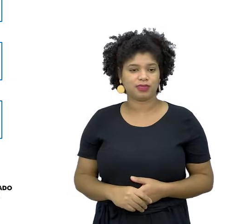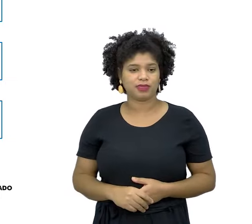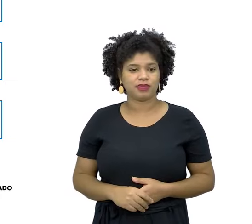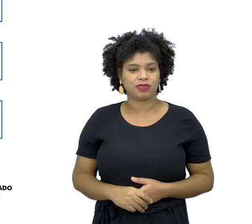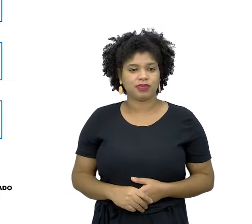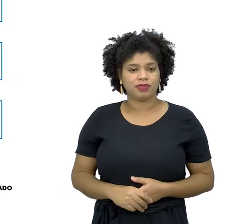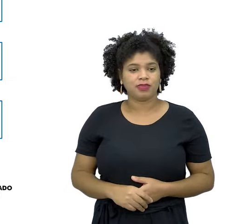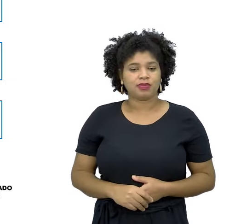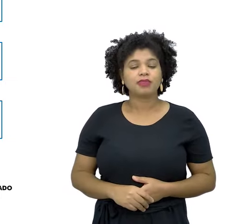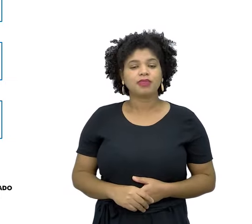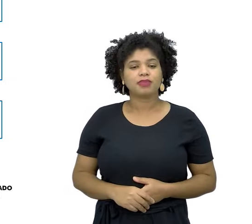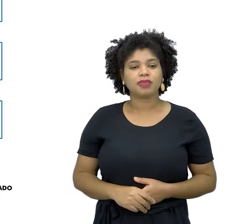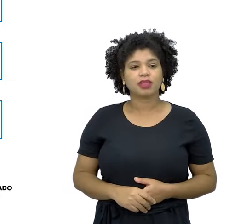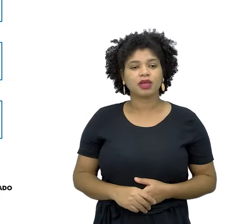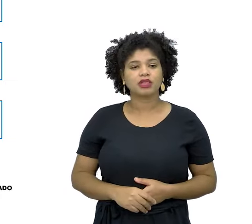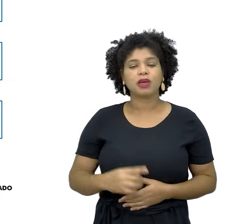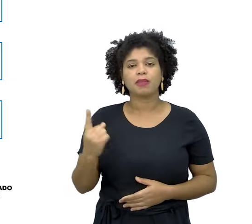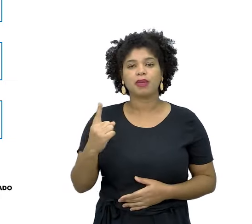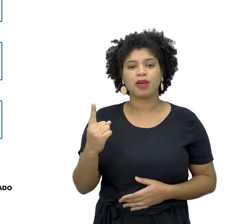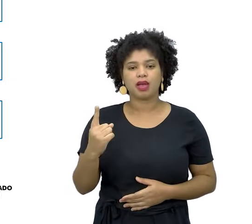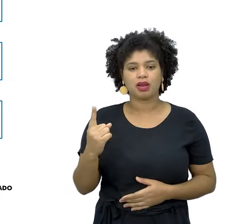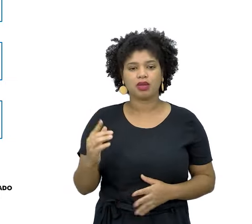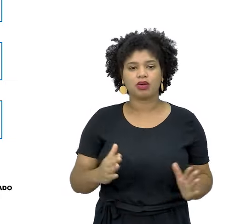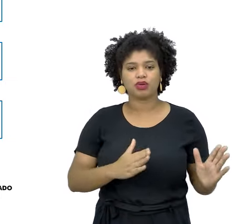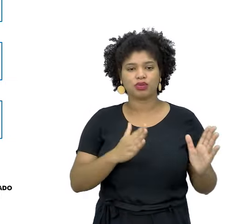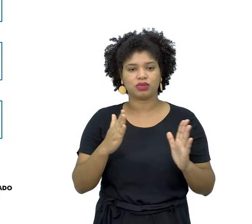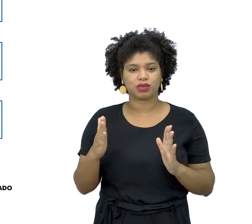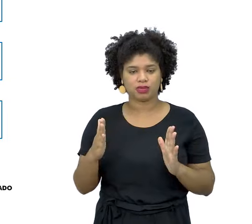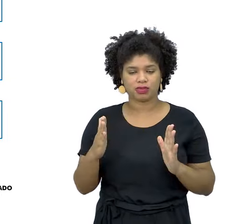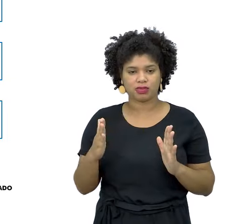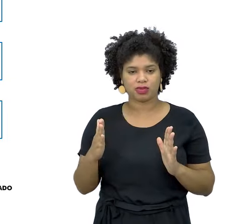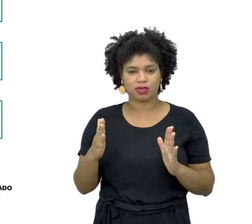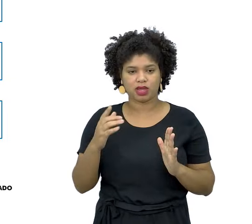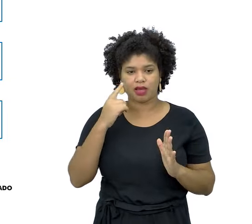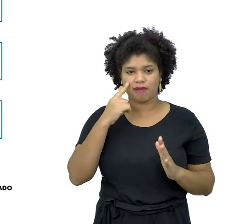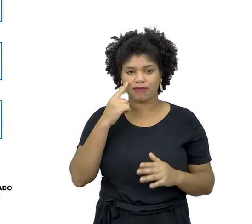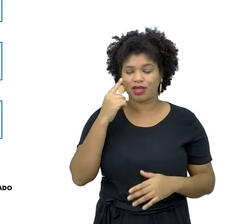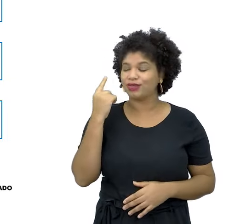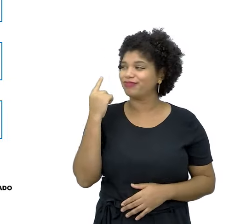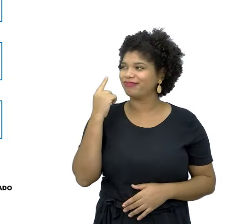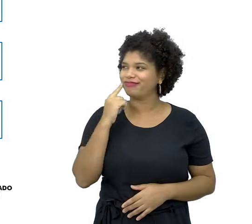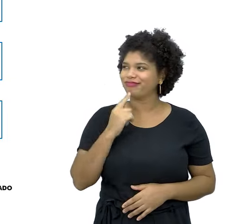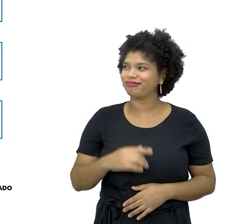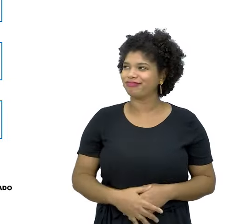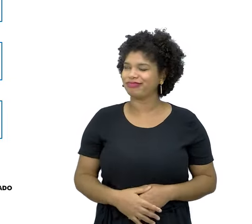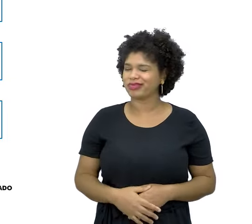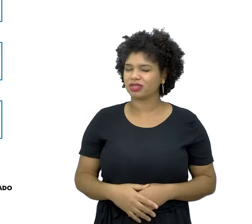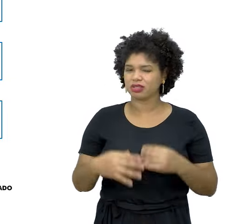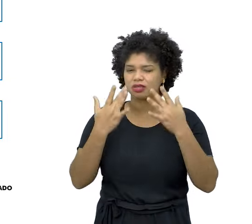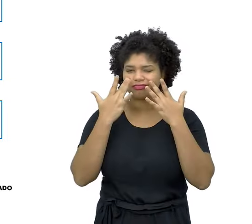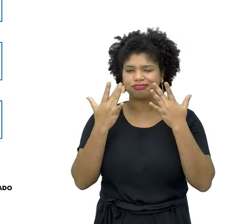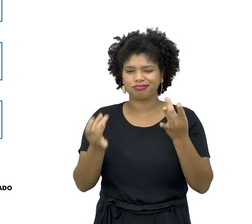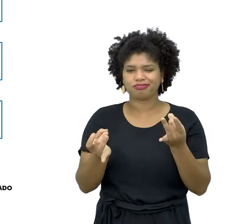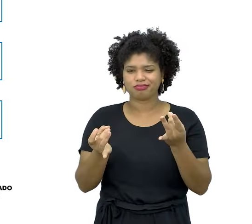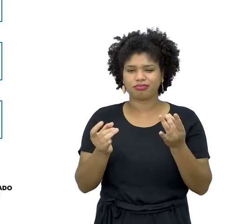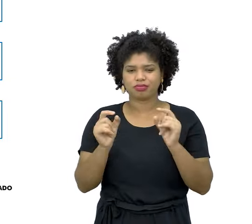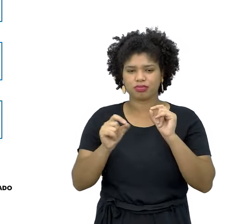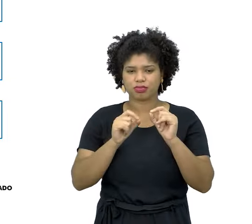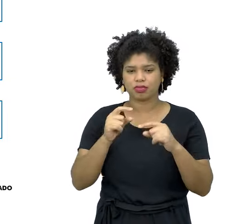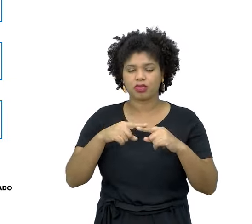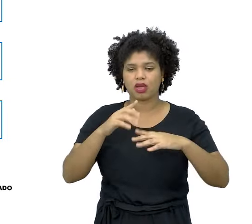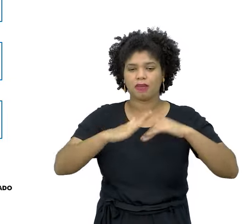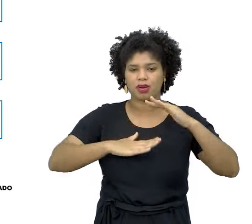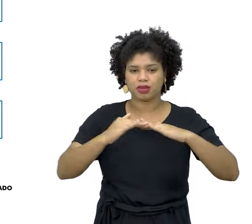Então, na etapa 1, estou olhando aí, vê o olhinho. O que eu vou olhar? As habilidades essenciais,